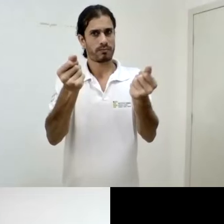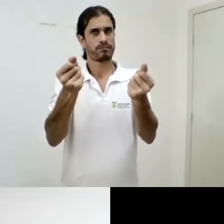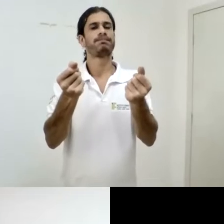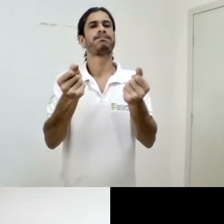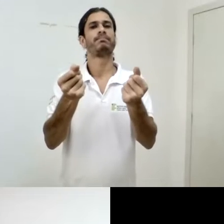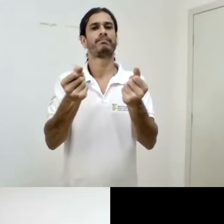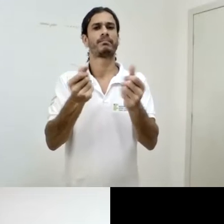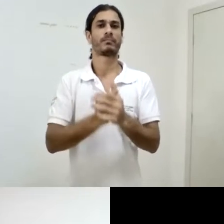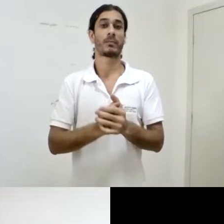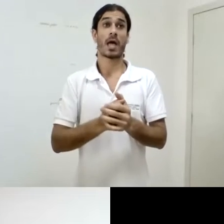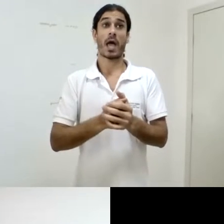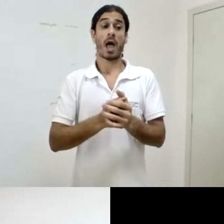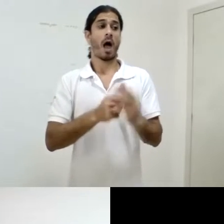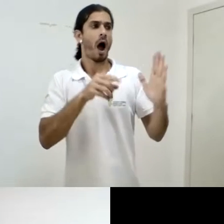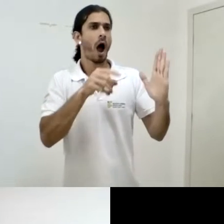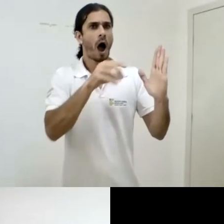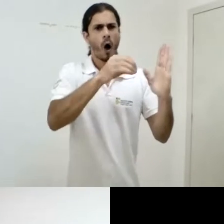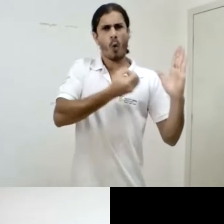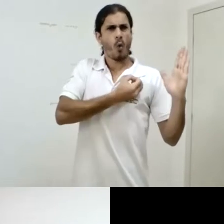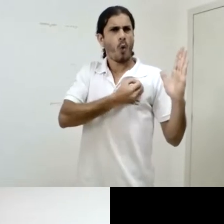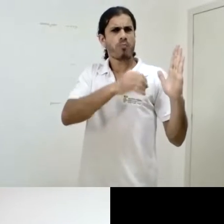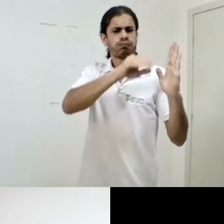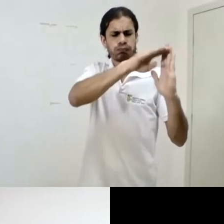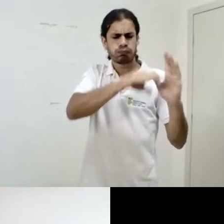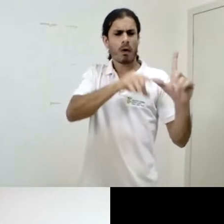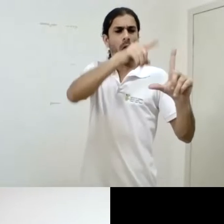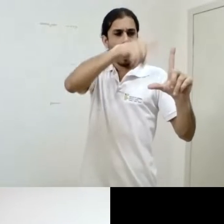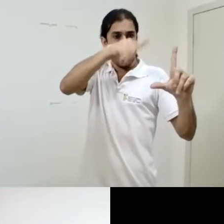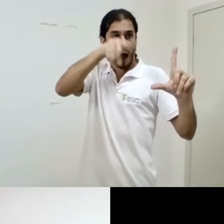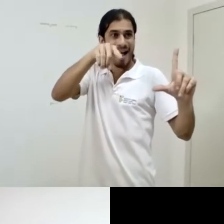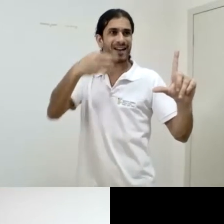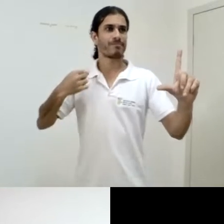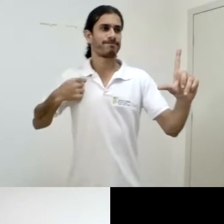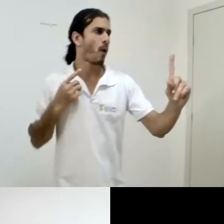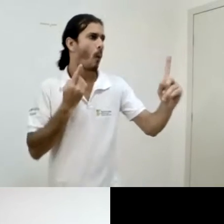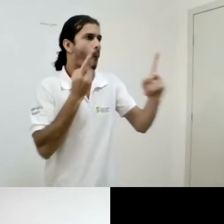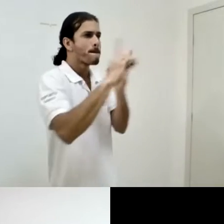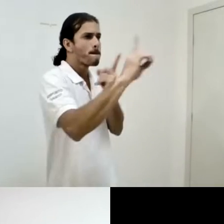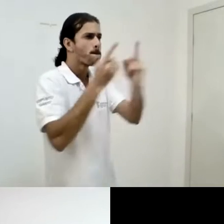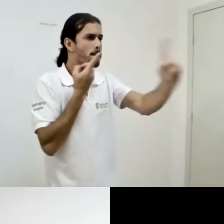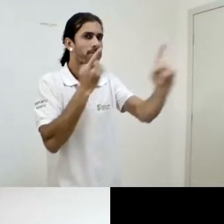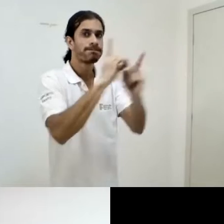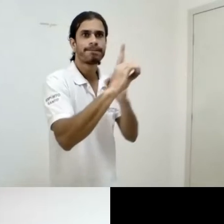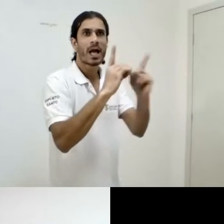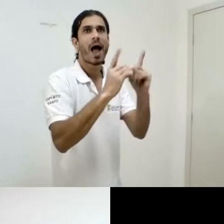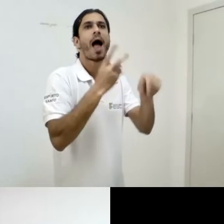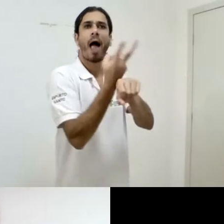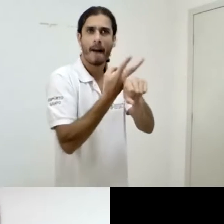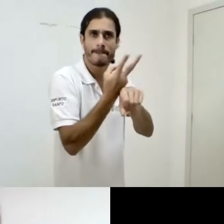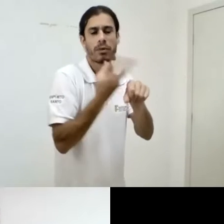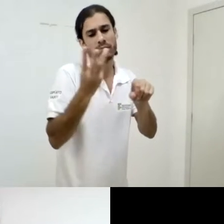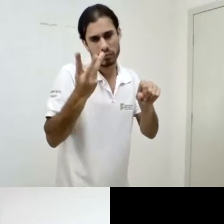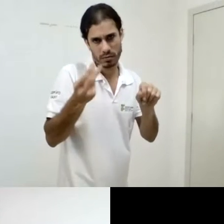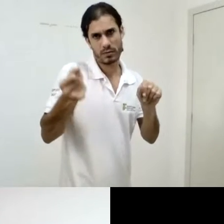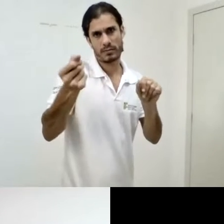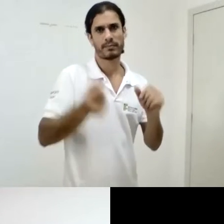Eu dialogo, eu converso com os dados. Isso que dá qualidade. Essa é uma questão, assim, que ele sempre tem dúvidas, Ana, quando a gente